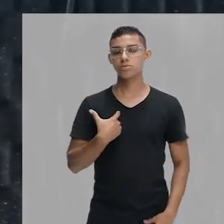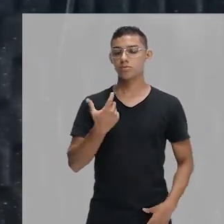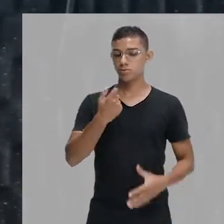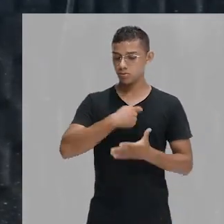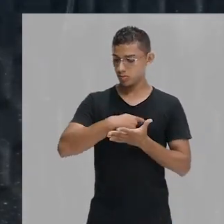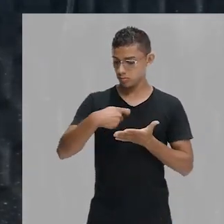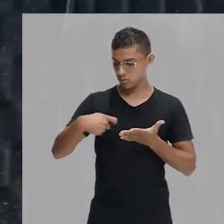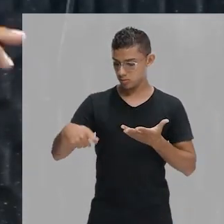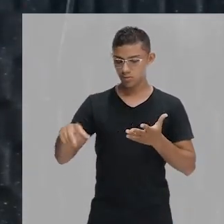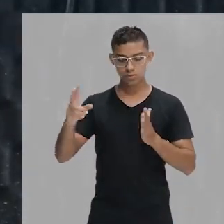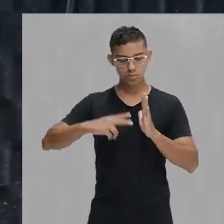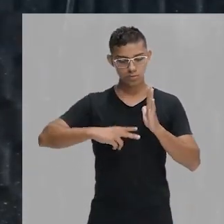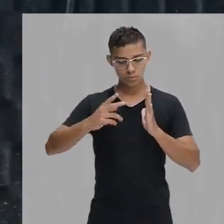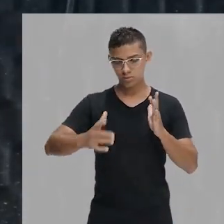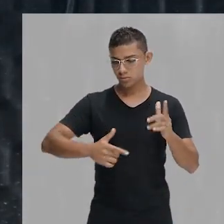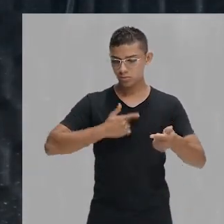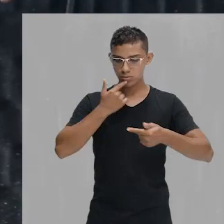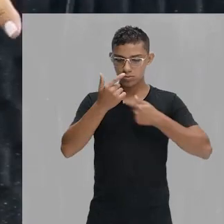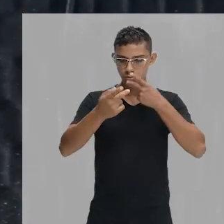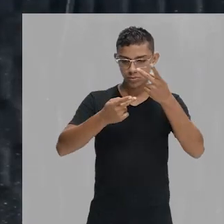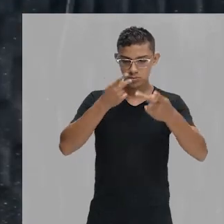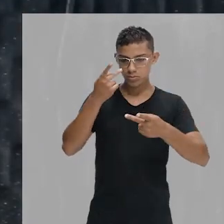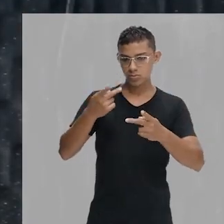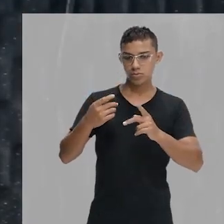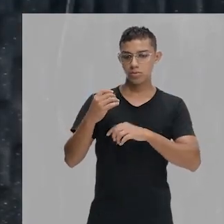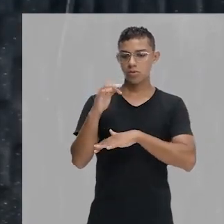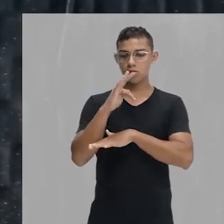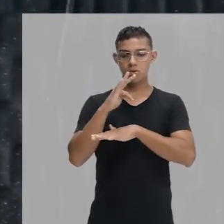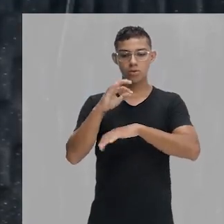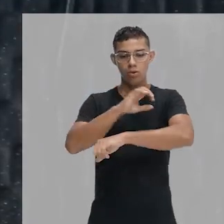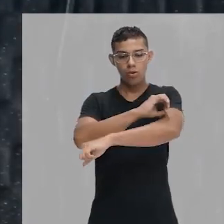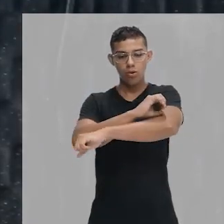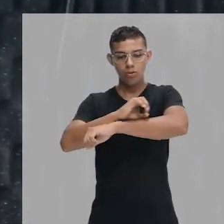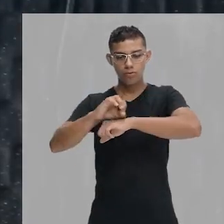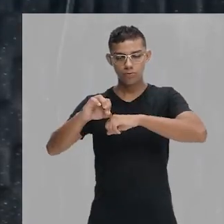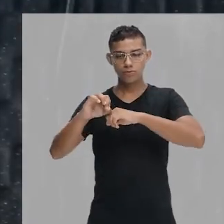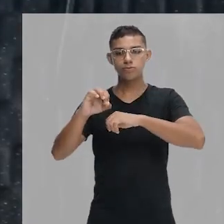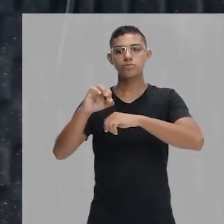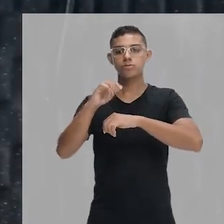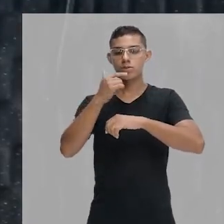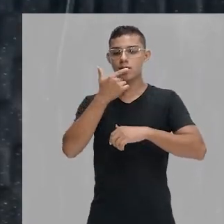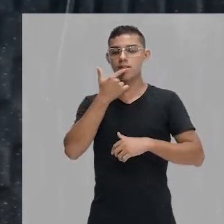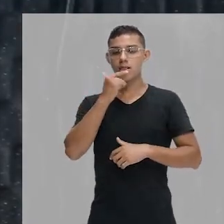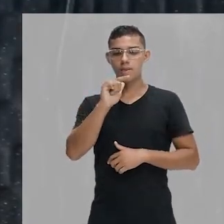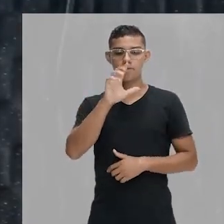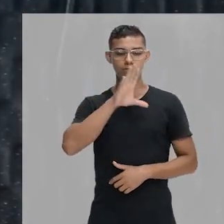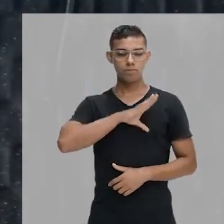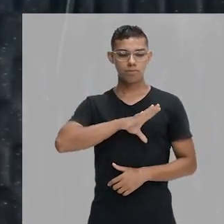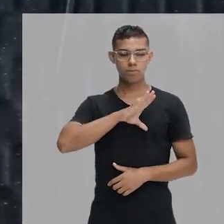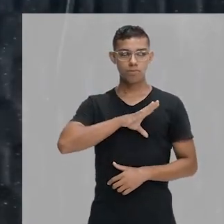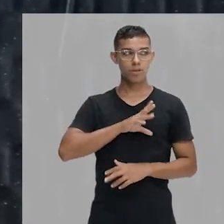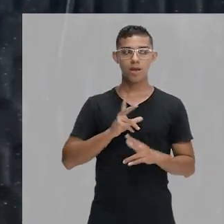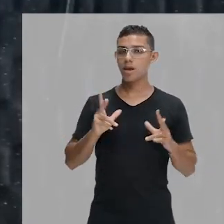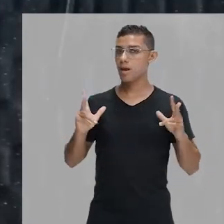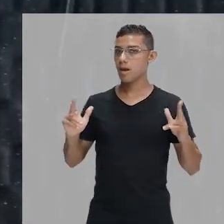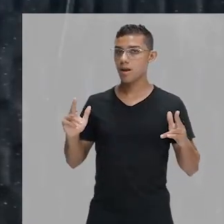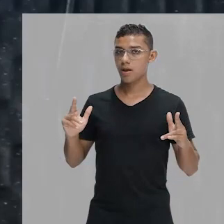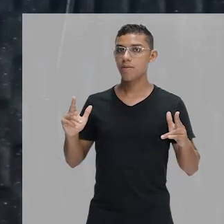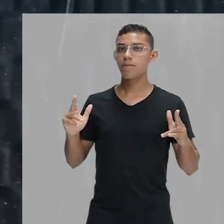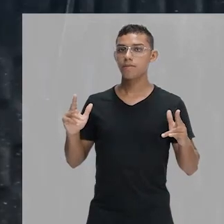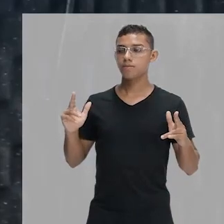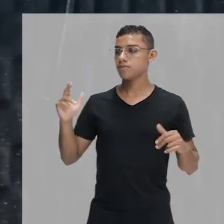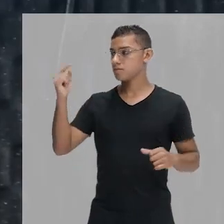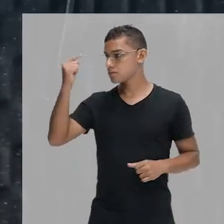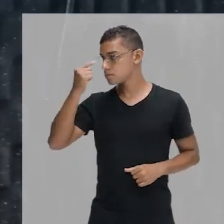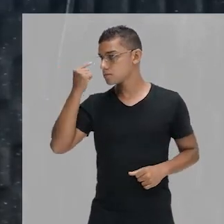ortográficas e gramaticais da gramática oficial da língua portuguesa. Então, é a mesma coisa lá na Espanha. Porém, na